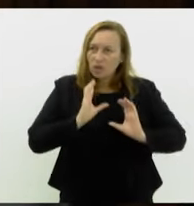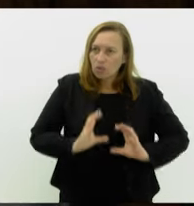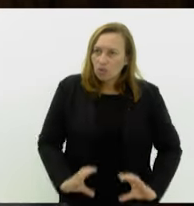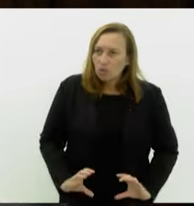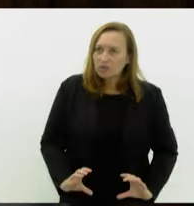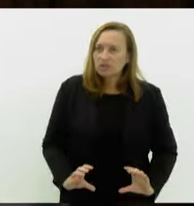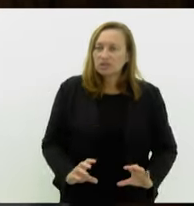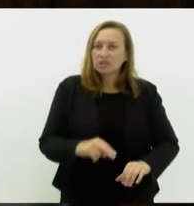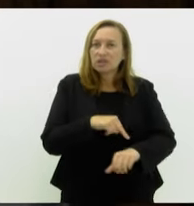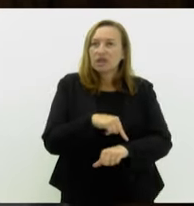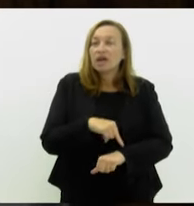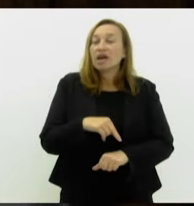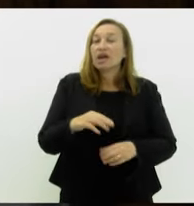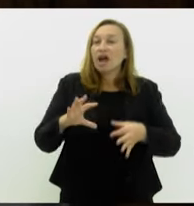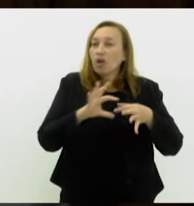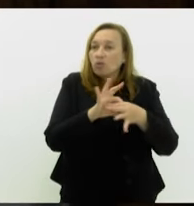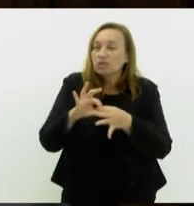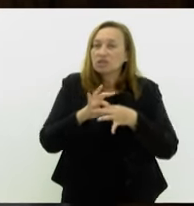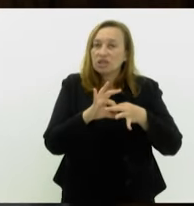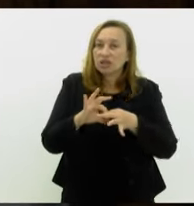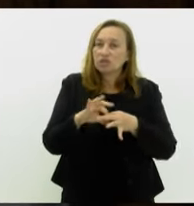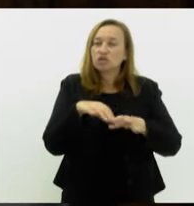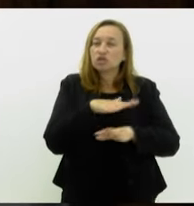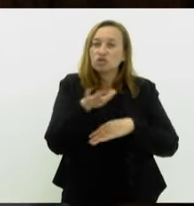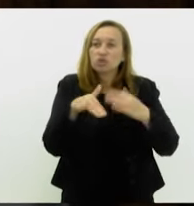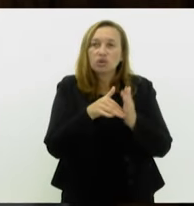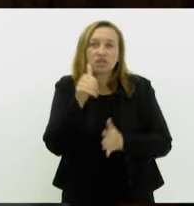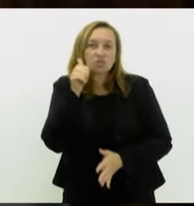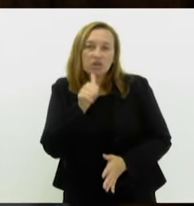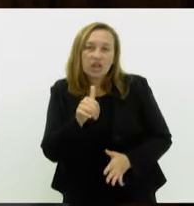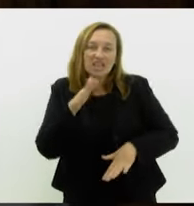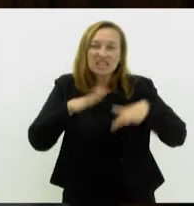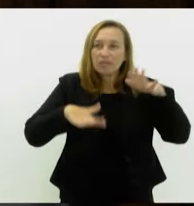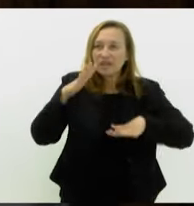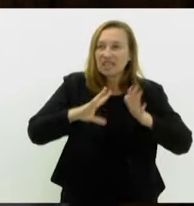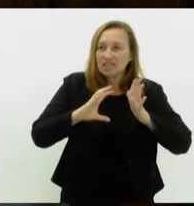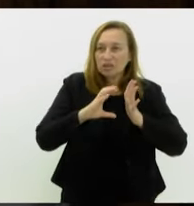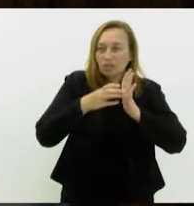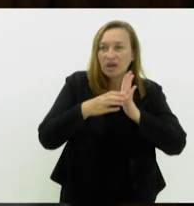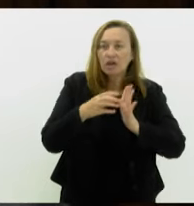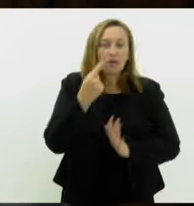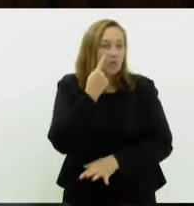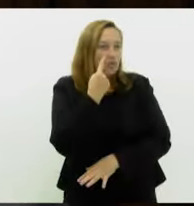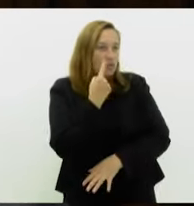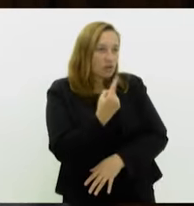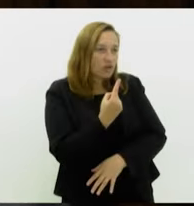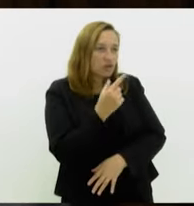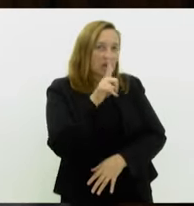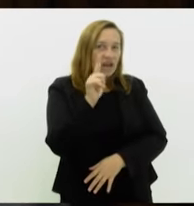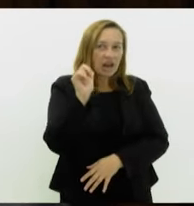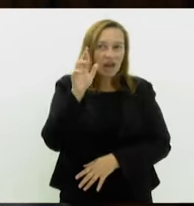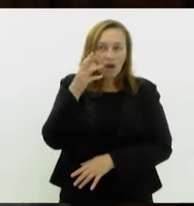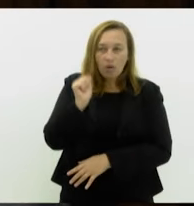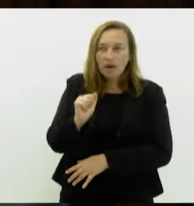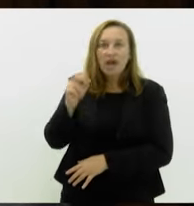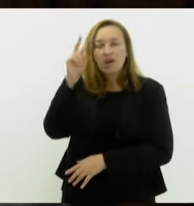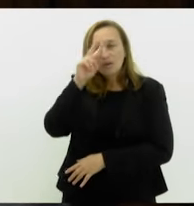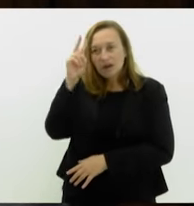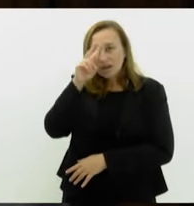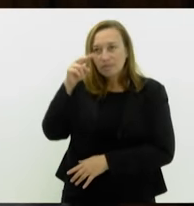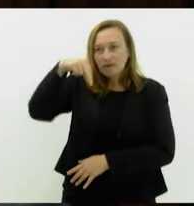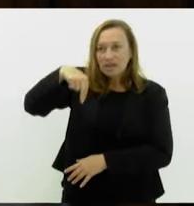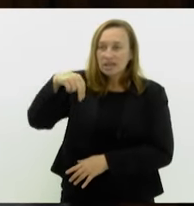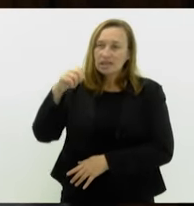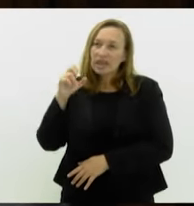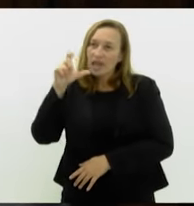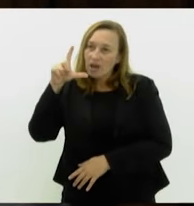União dessas parlamentares Quando eu olho paraa Laura eu lembro de Nelson carneiro e tenho que me